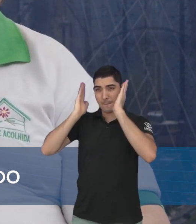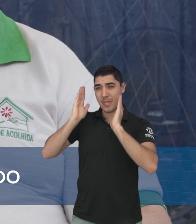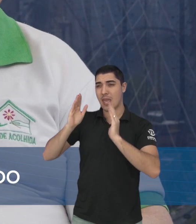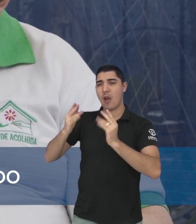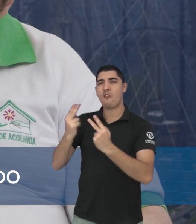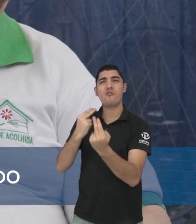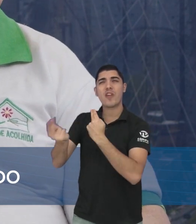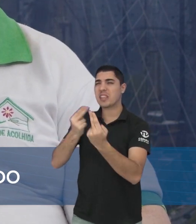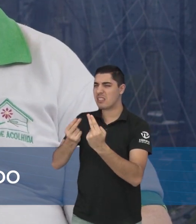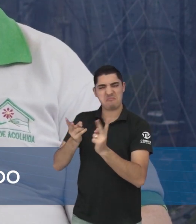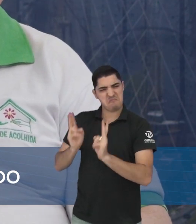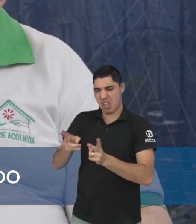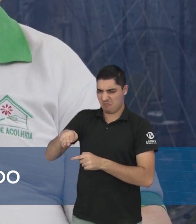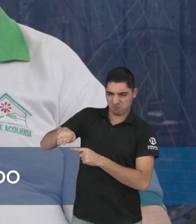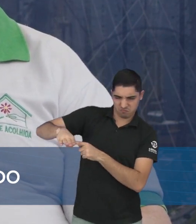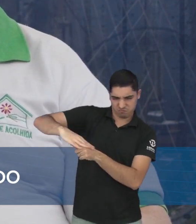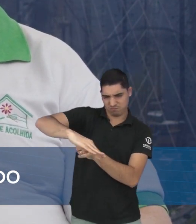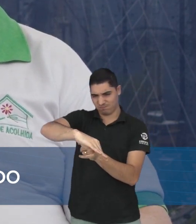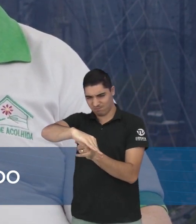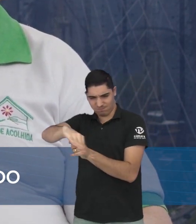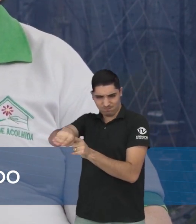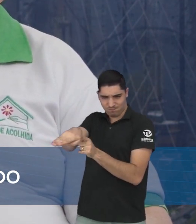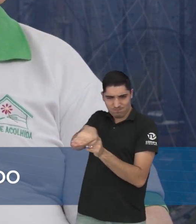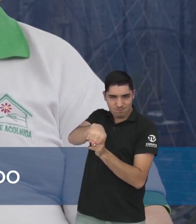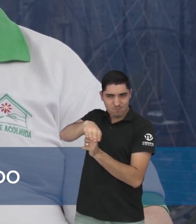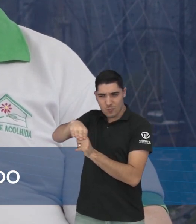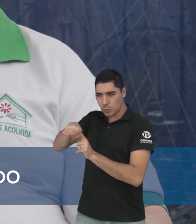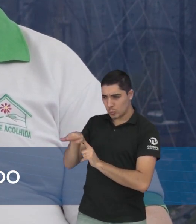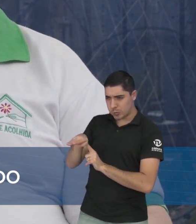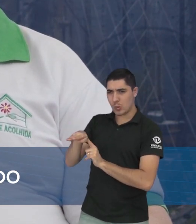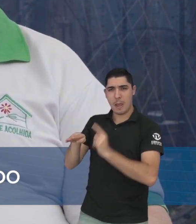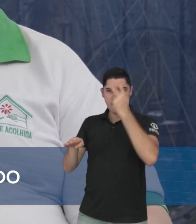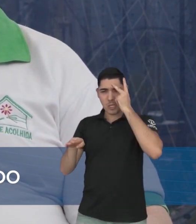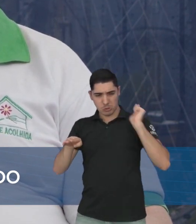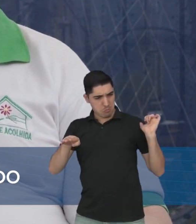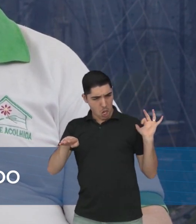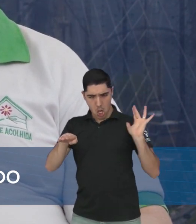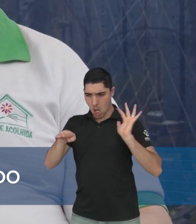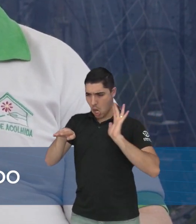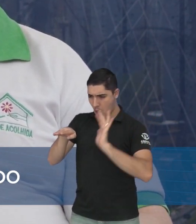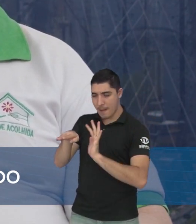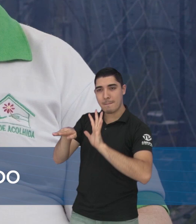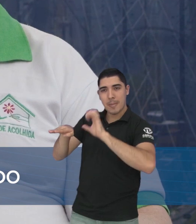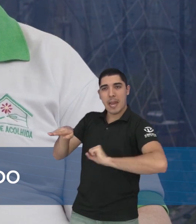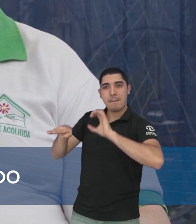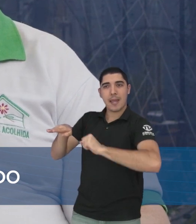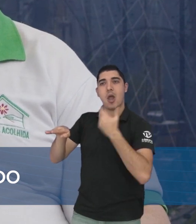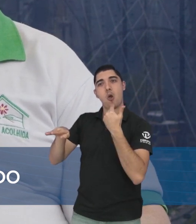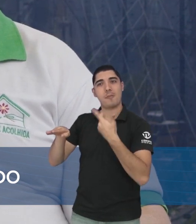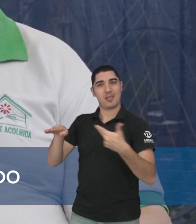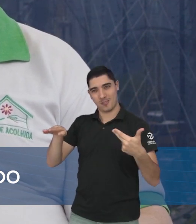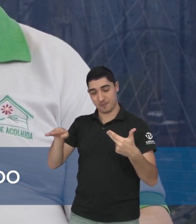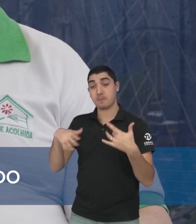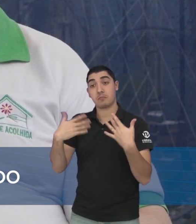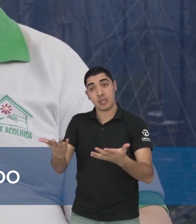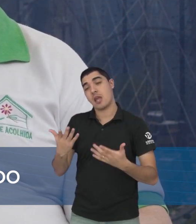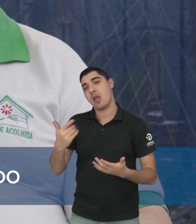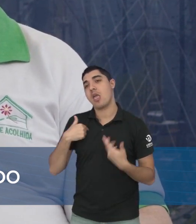meio da avenida mesmo e espetacular a atuação. Então, o que eu quero dizer com